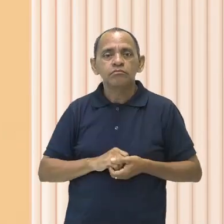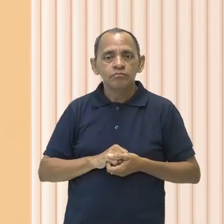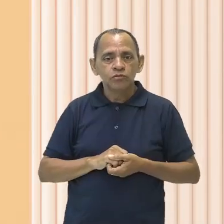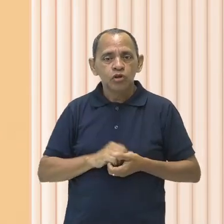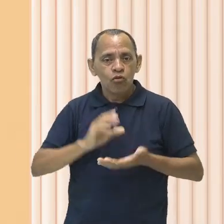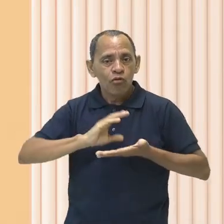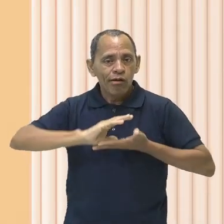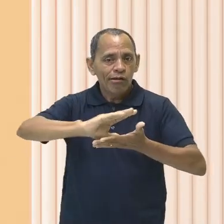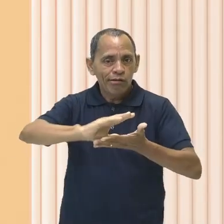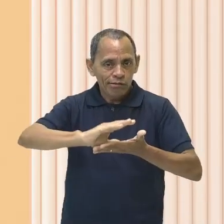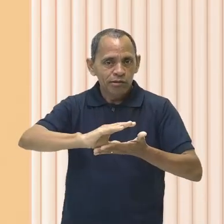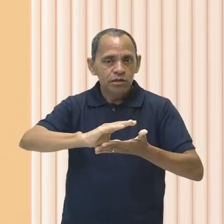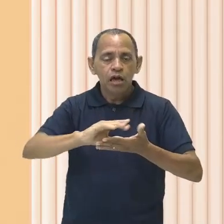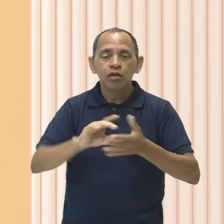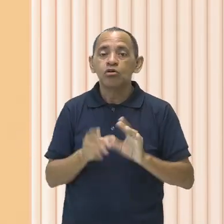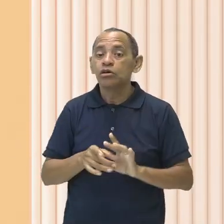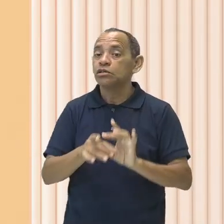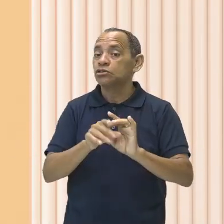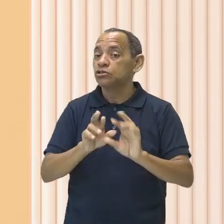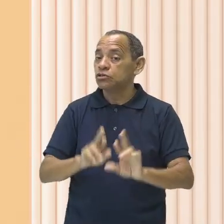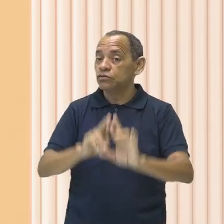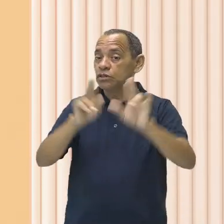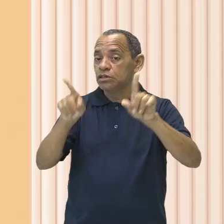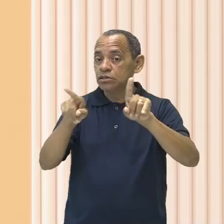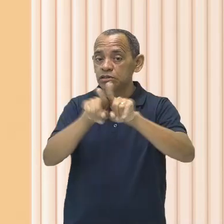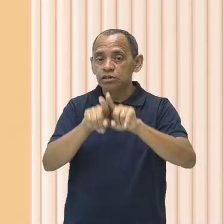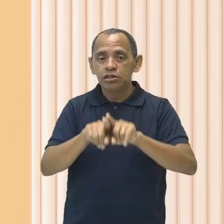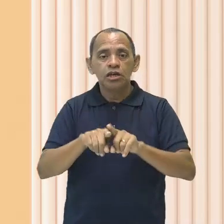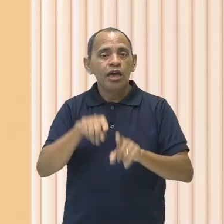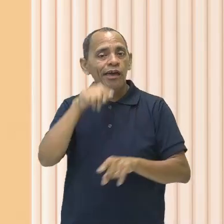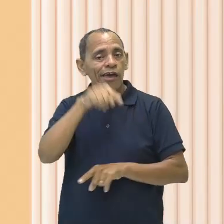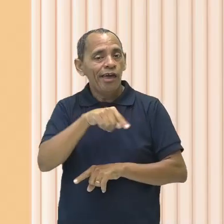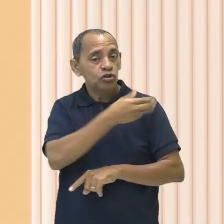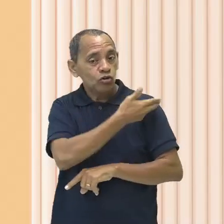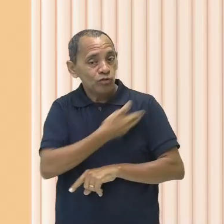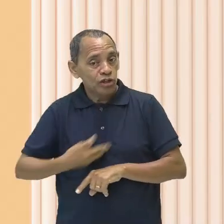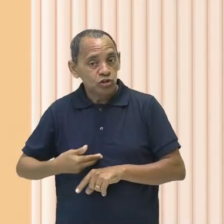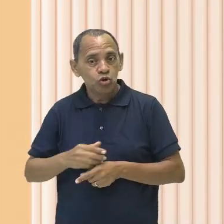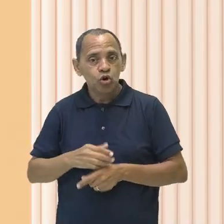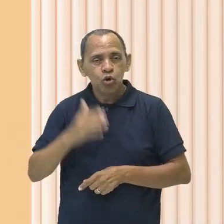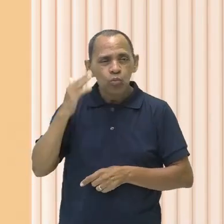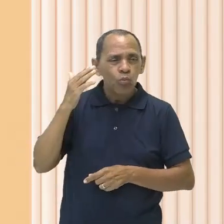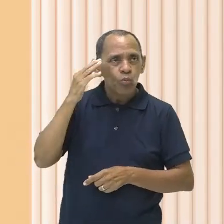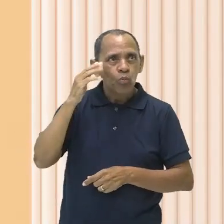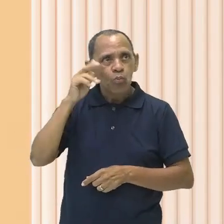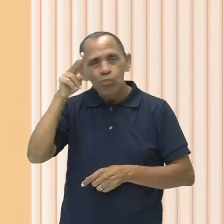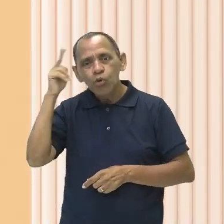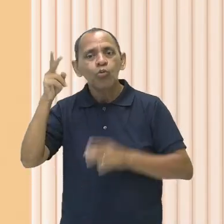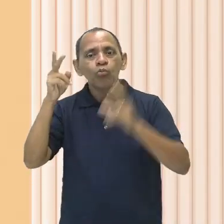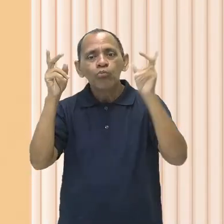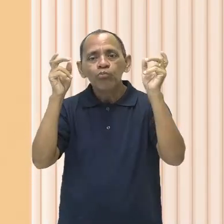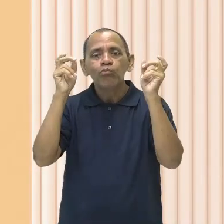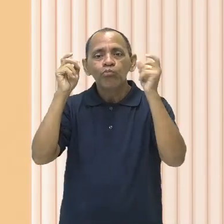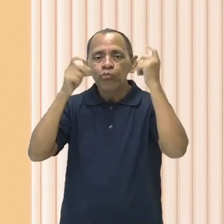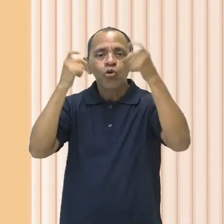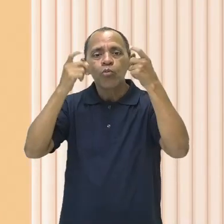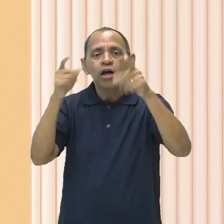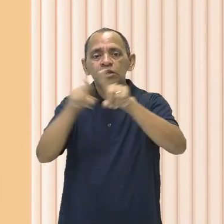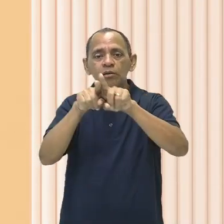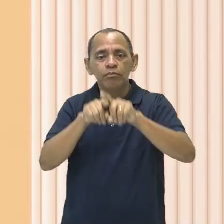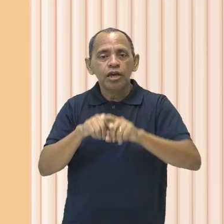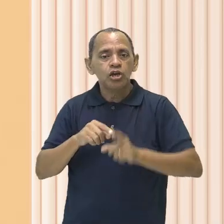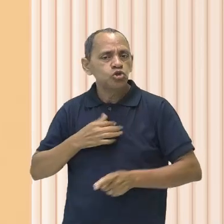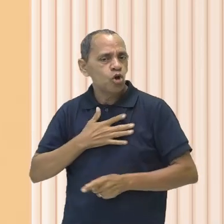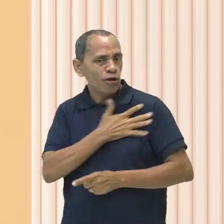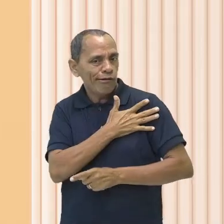dos demais holandeses é que ele não vai se preocupar somente com a questão militar, mas ele vai se preocupar com outras questões